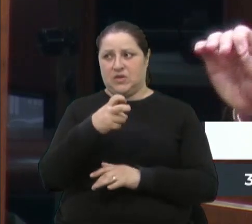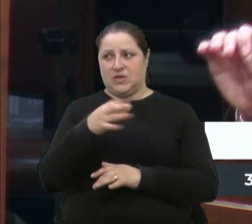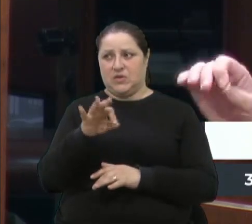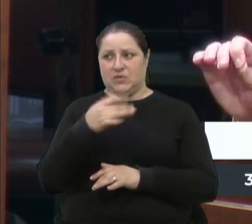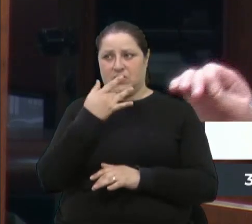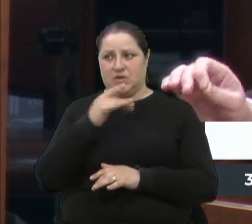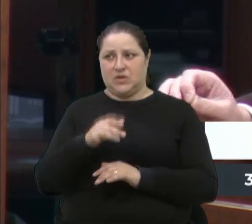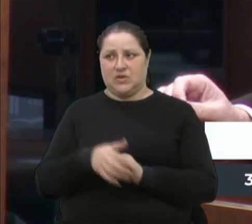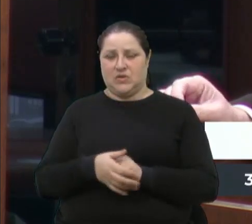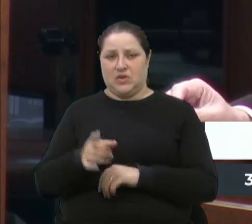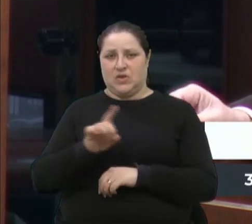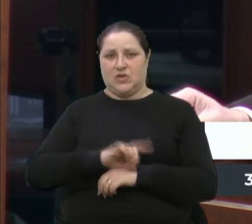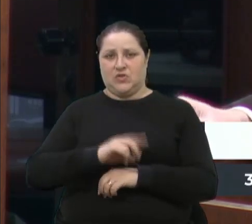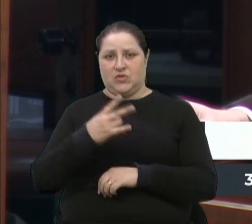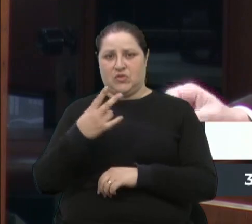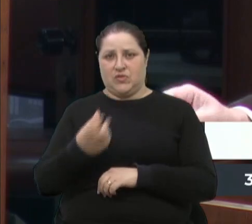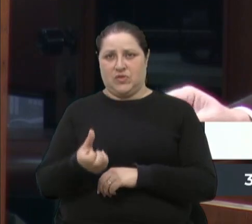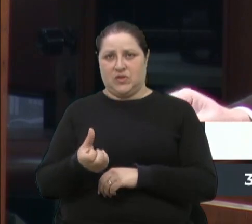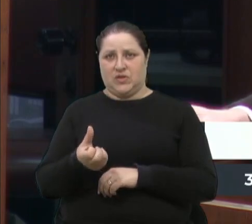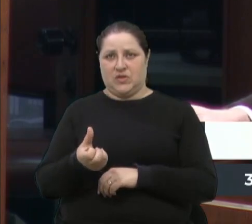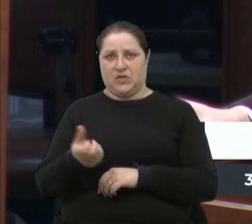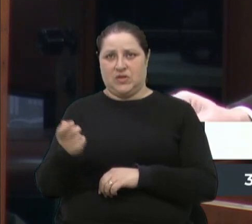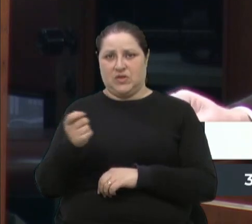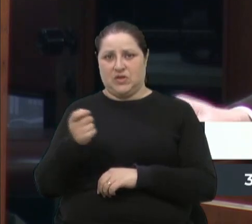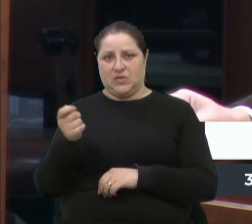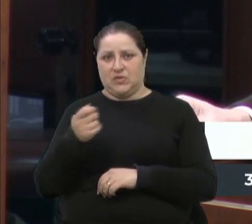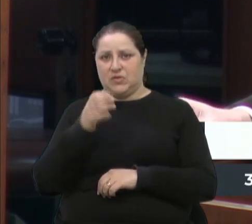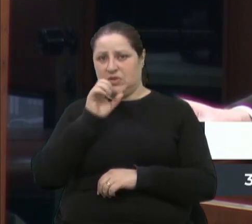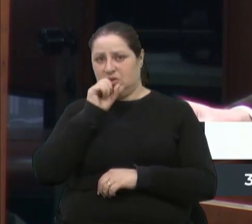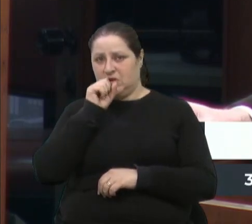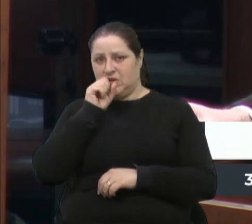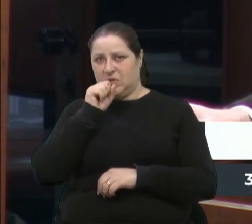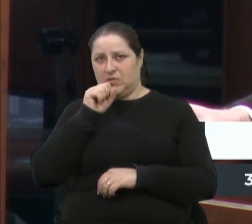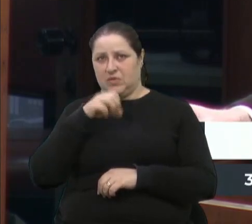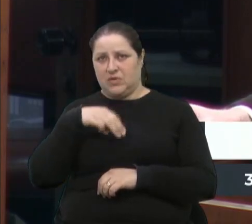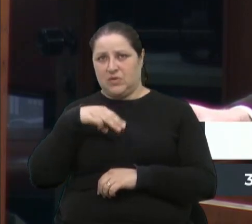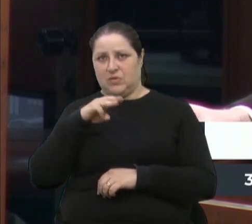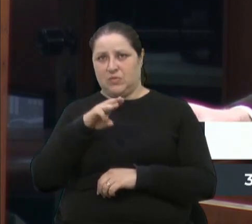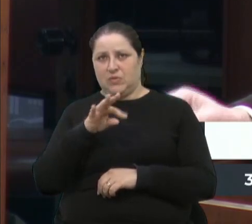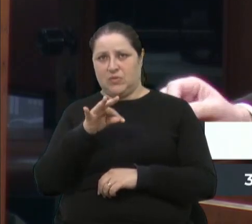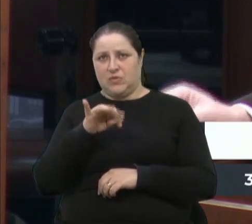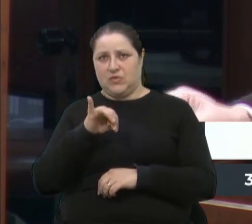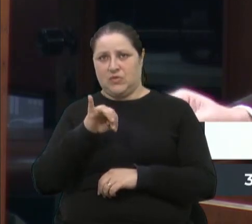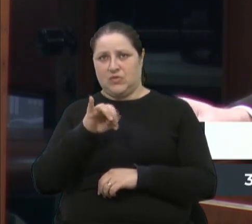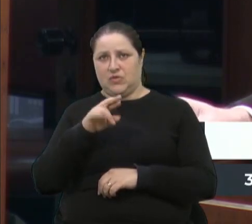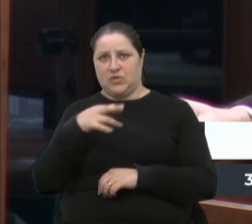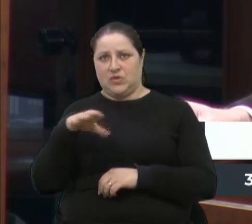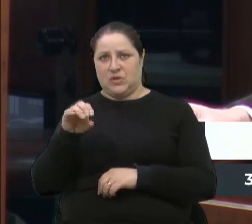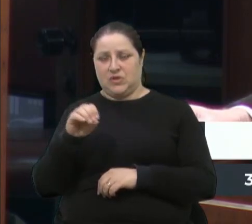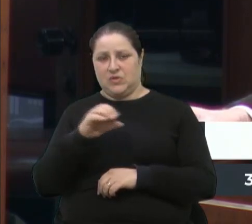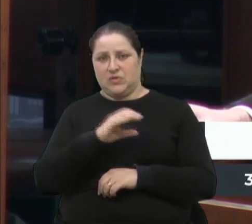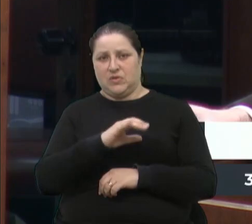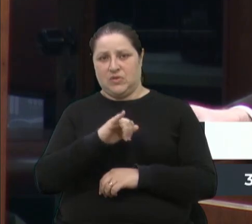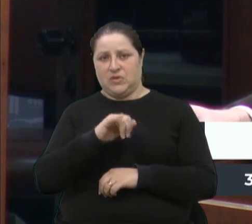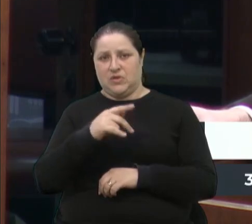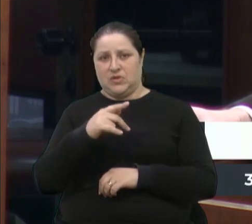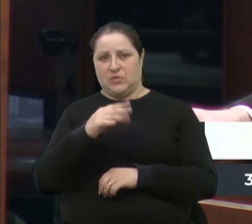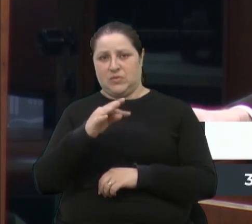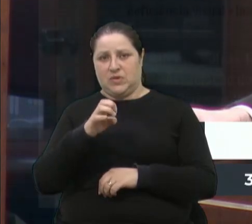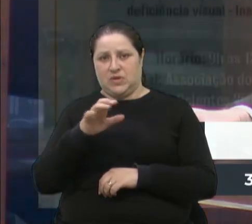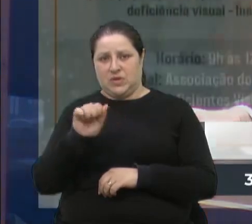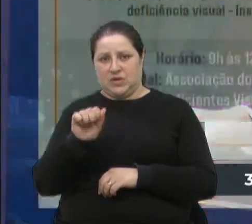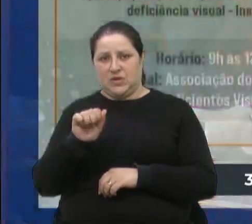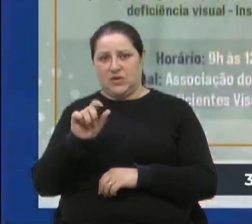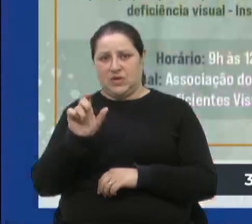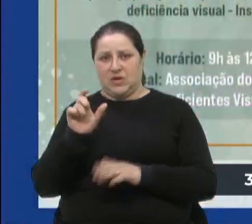Dia 26/8, sábado, mutirão do CIP-TEA, as carteiras de identificação da